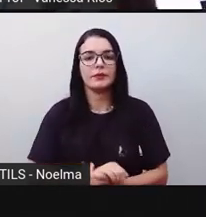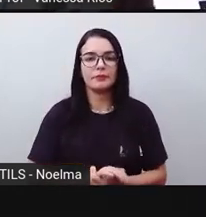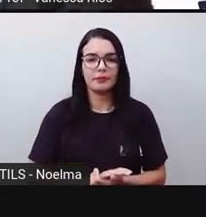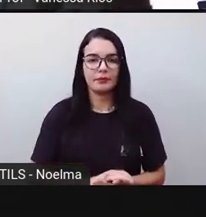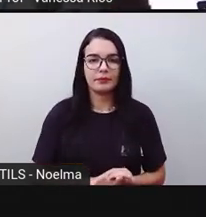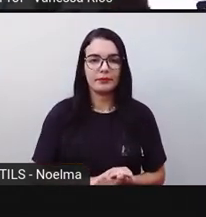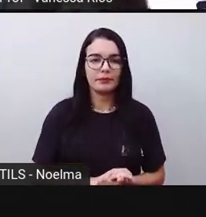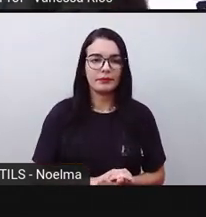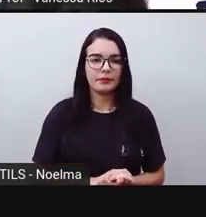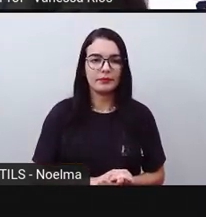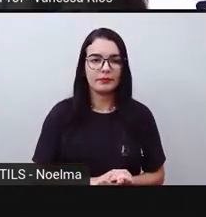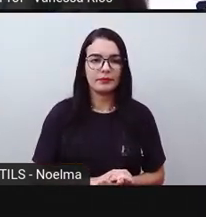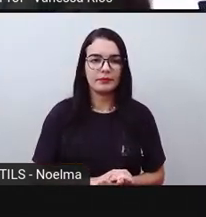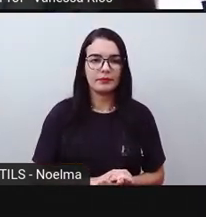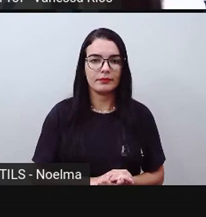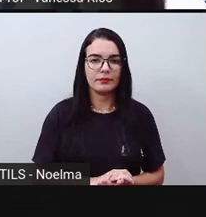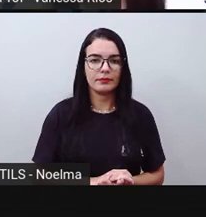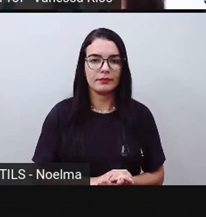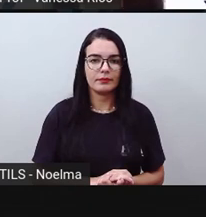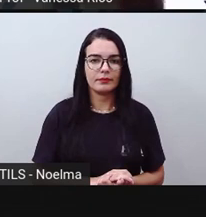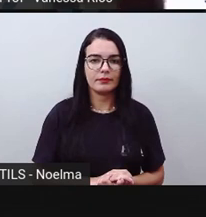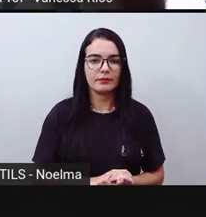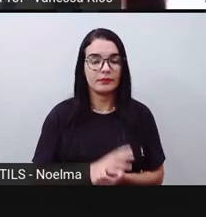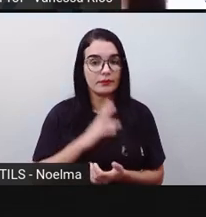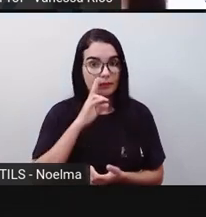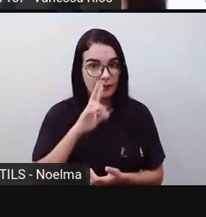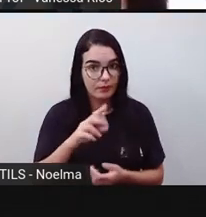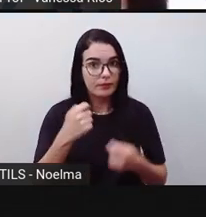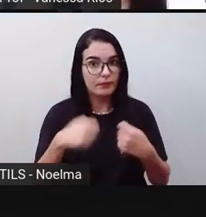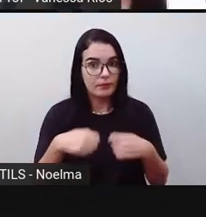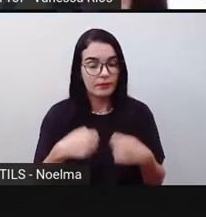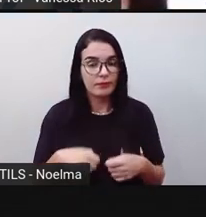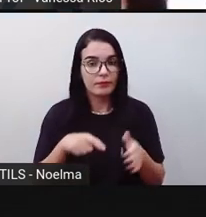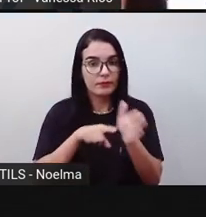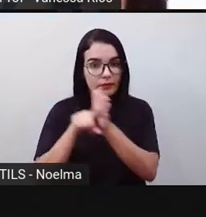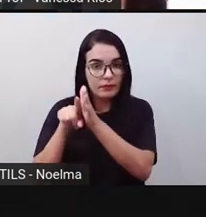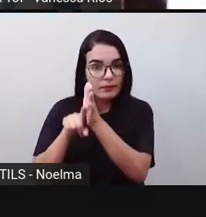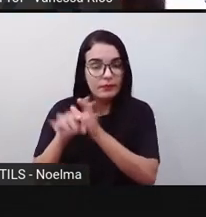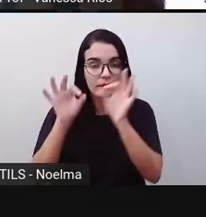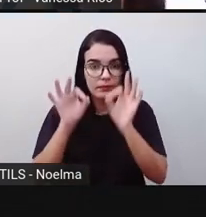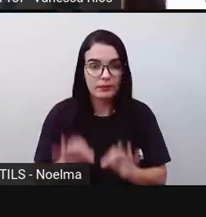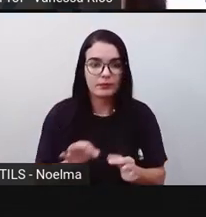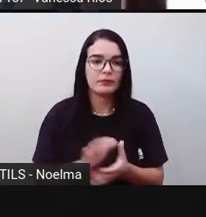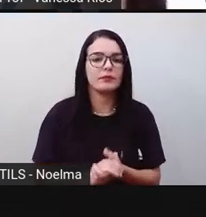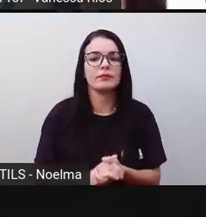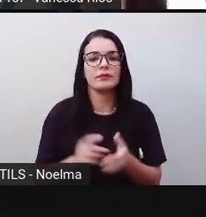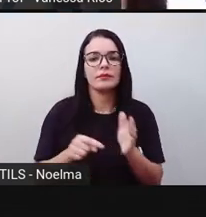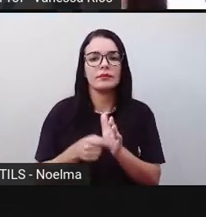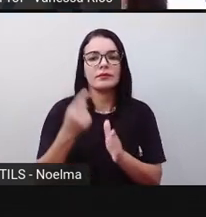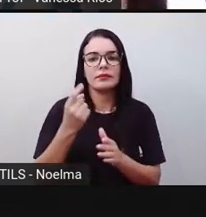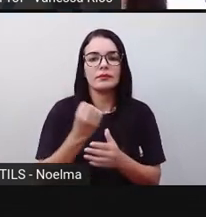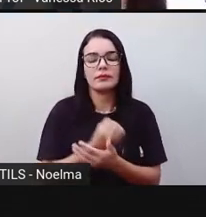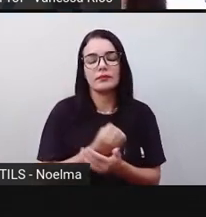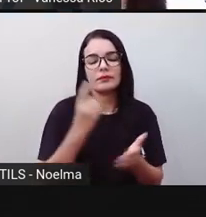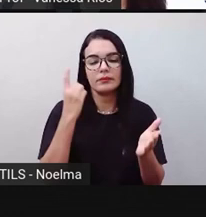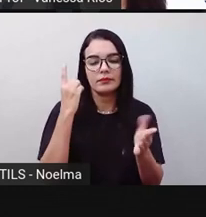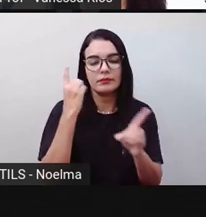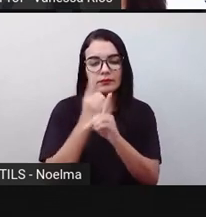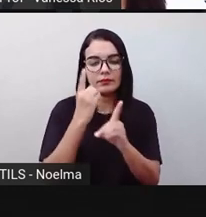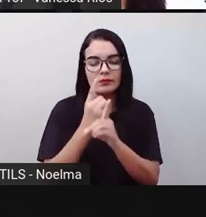que faltaram. Então, a gente precisa se atentar a essas questões. Mas primeiro, vamos encontrar o valor